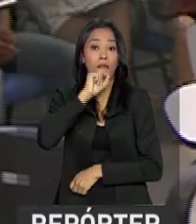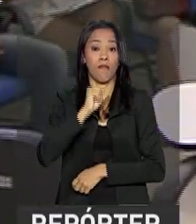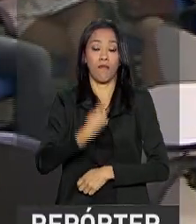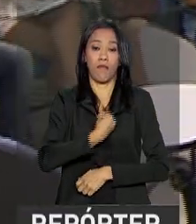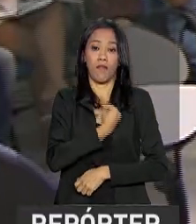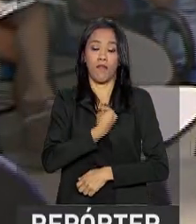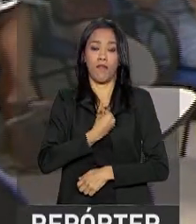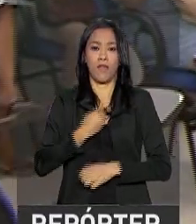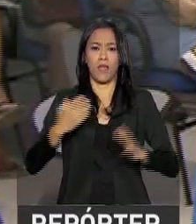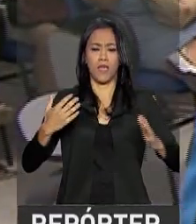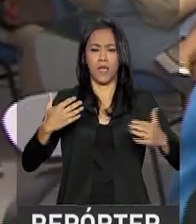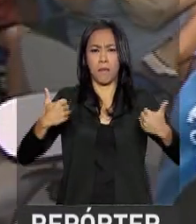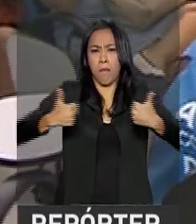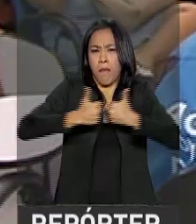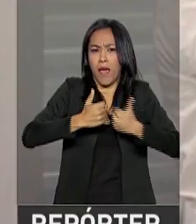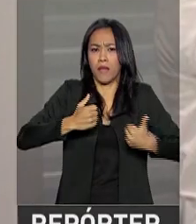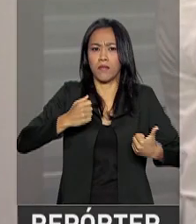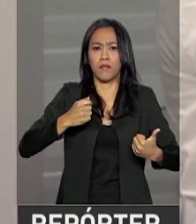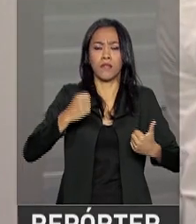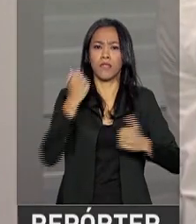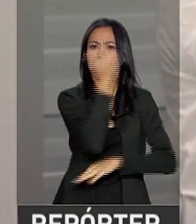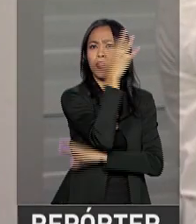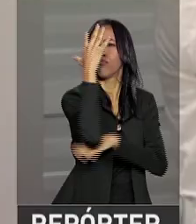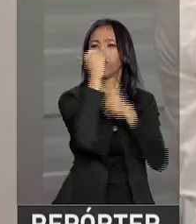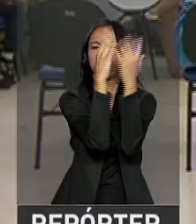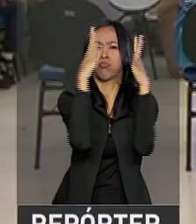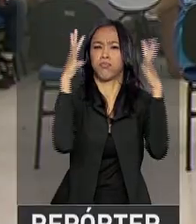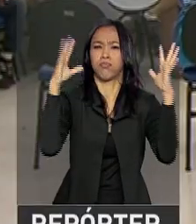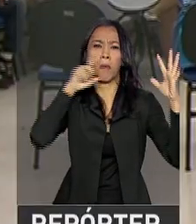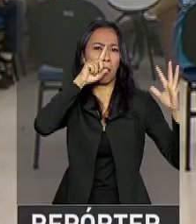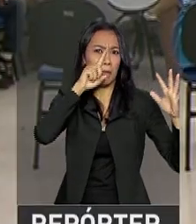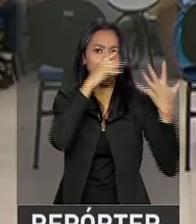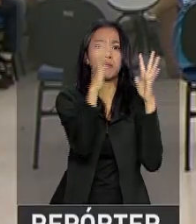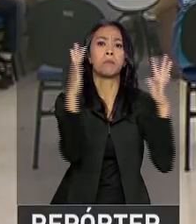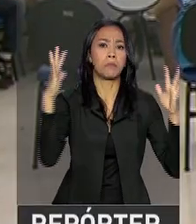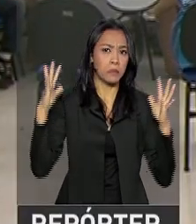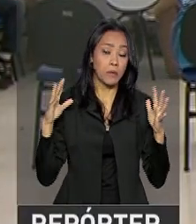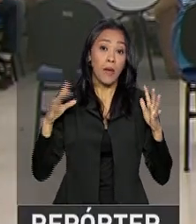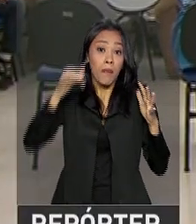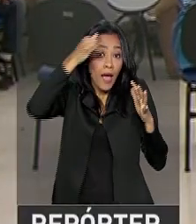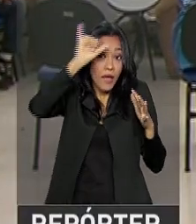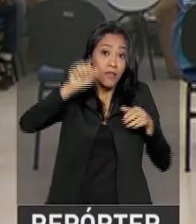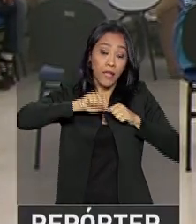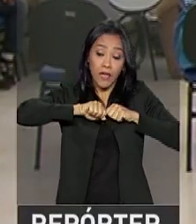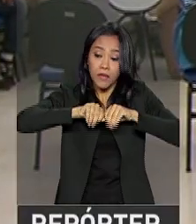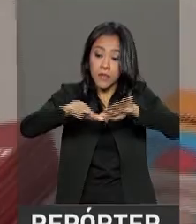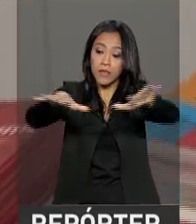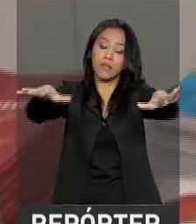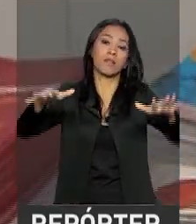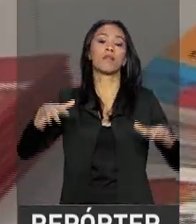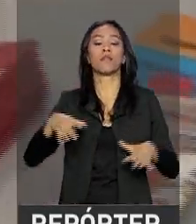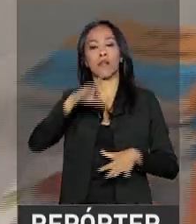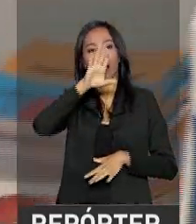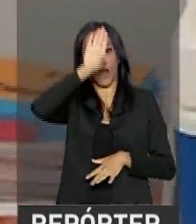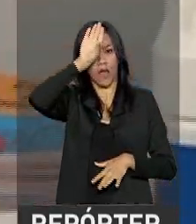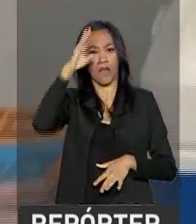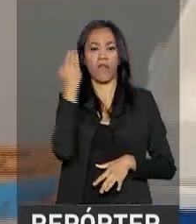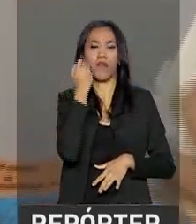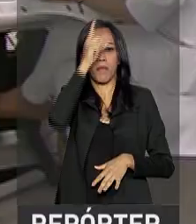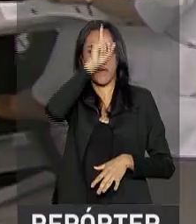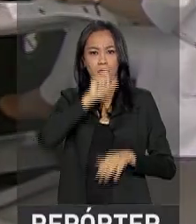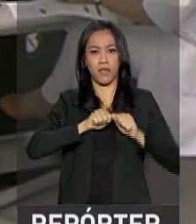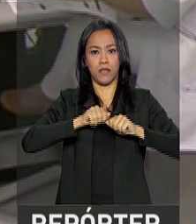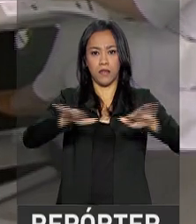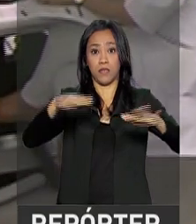próximas a matas a medida é para evitar que a febre amarela se espalhem centros urbanos desde julho do ano passado